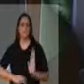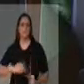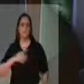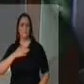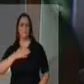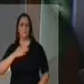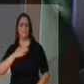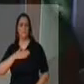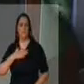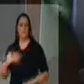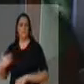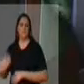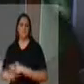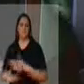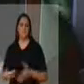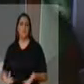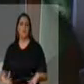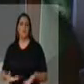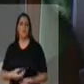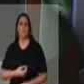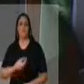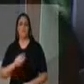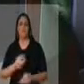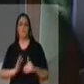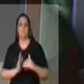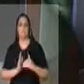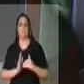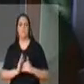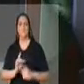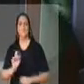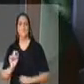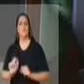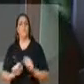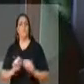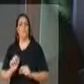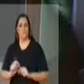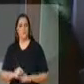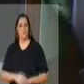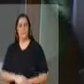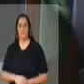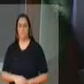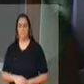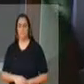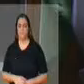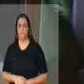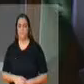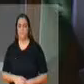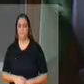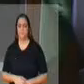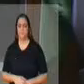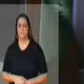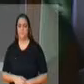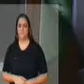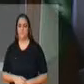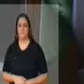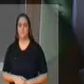que estabelece estímulos para os trabalhadores